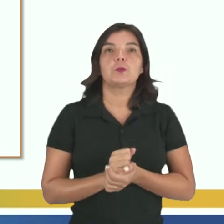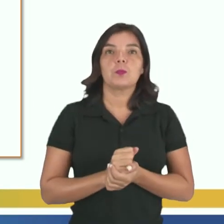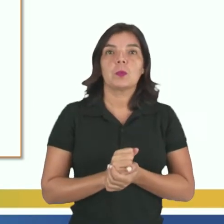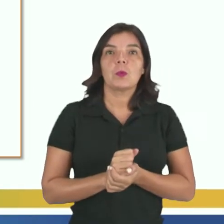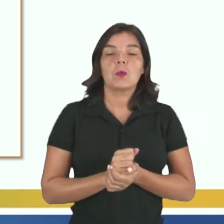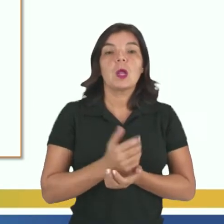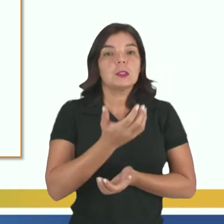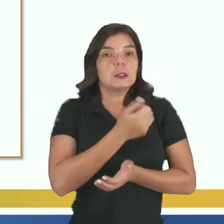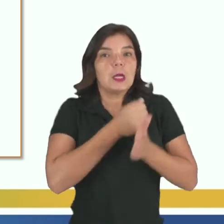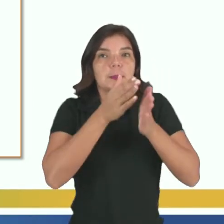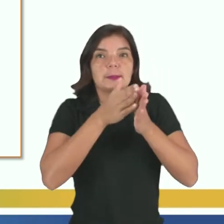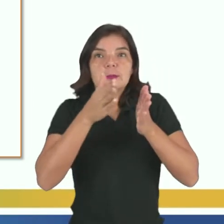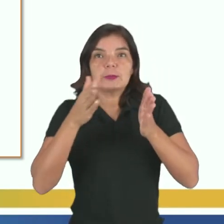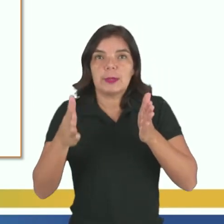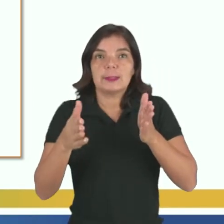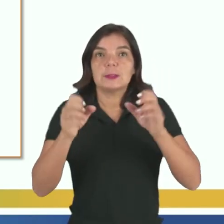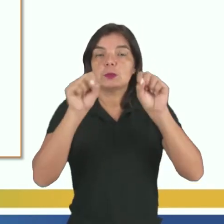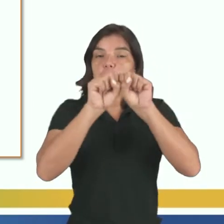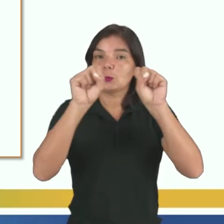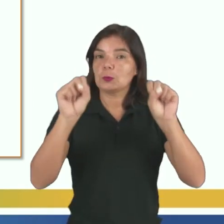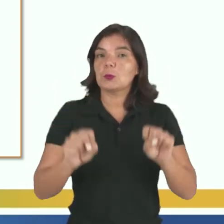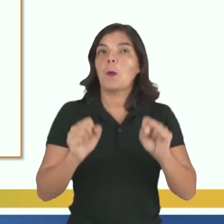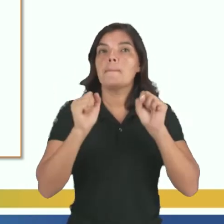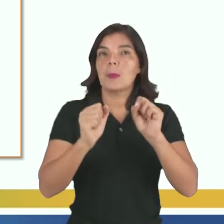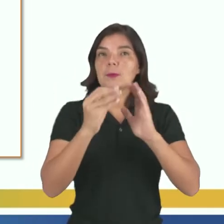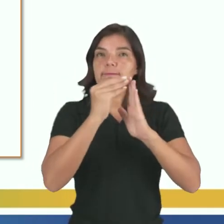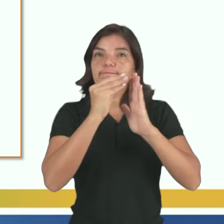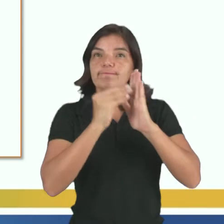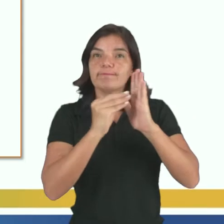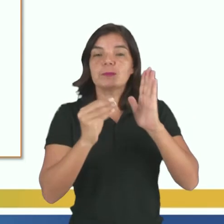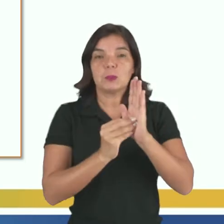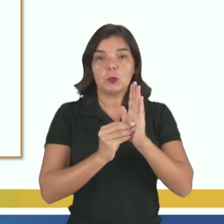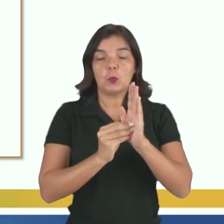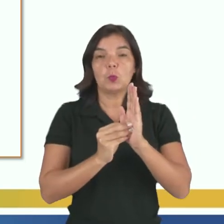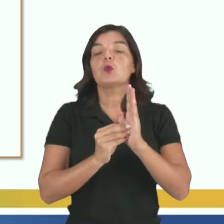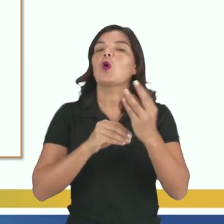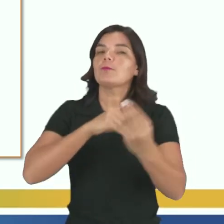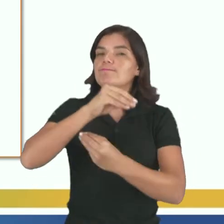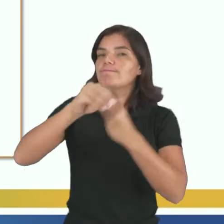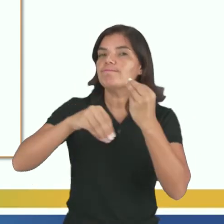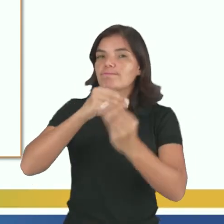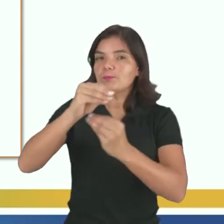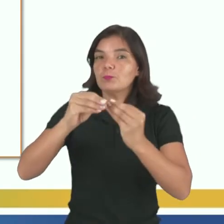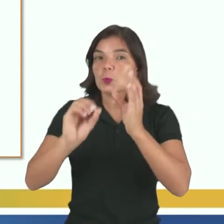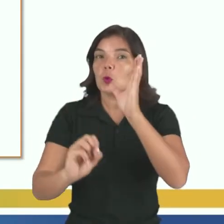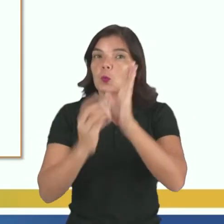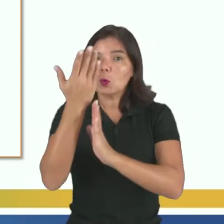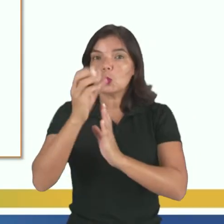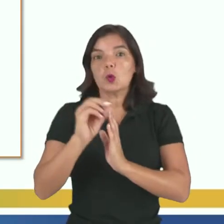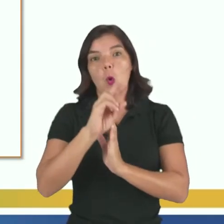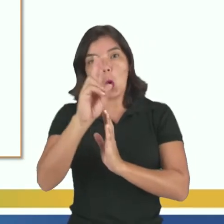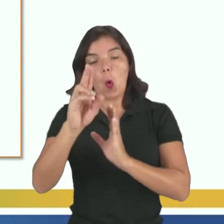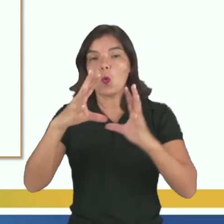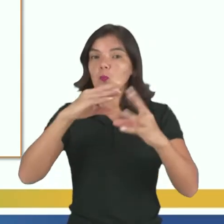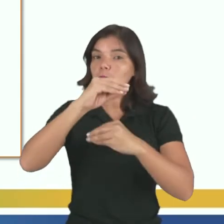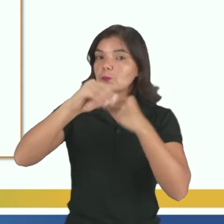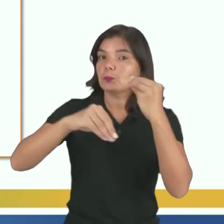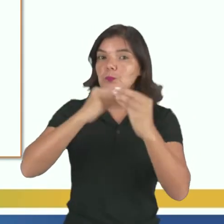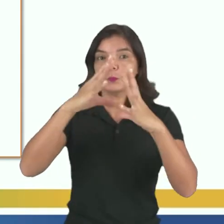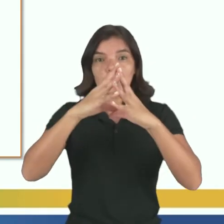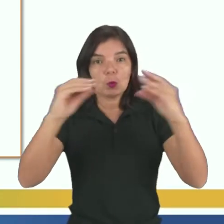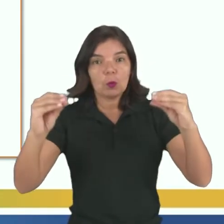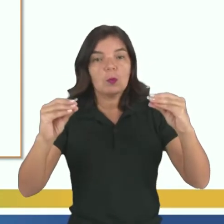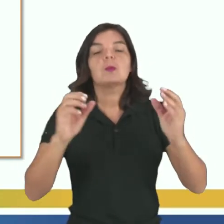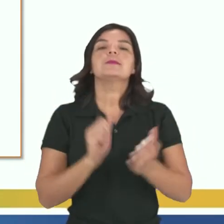seguinte: com relação ao número de fases, os sistemas podem ser classificados como homogêneos ou heterogêneos, né?